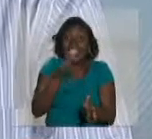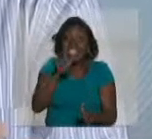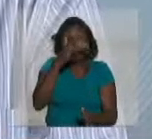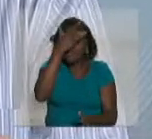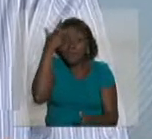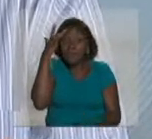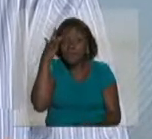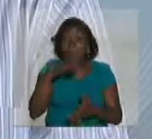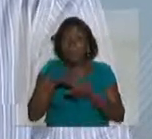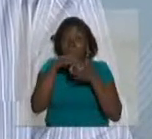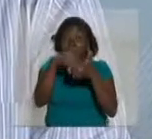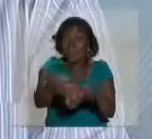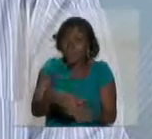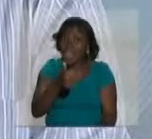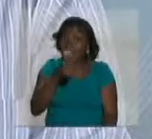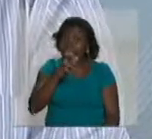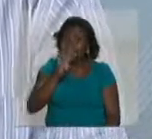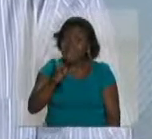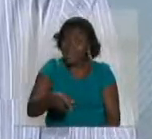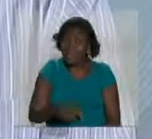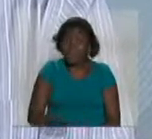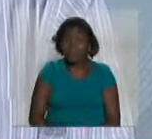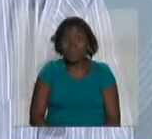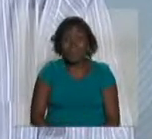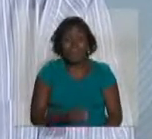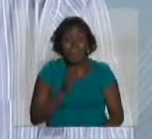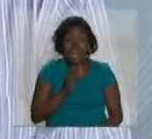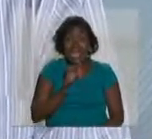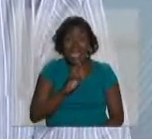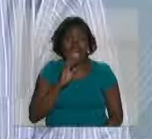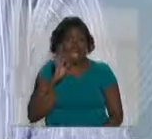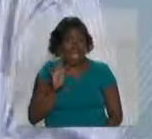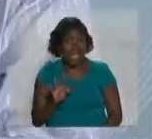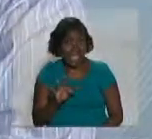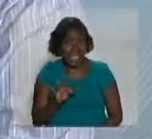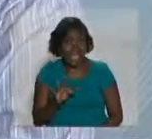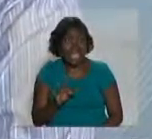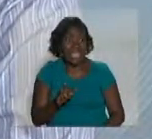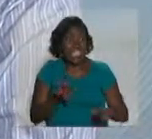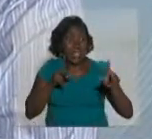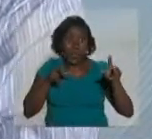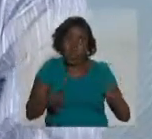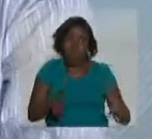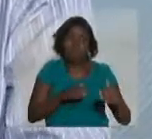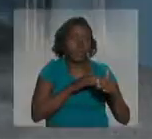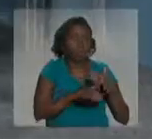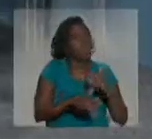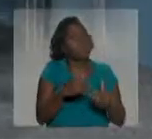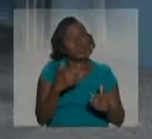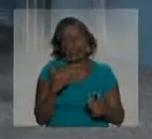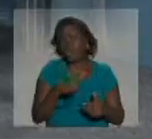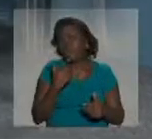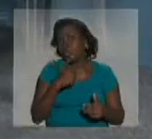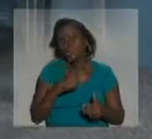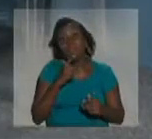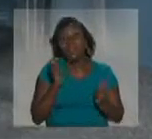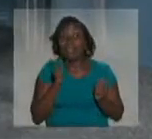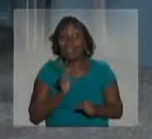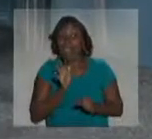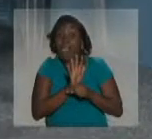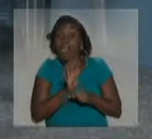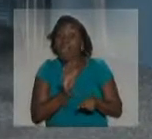Não tem como o BRT ter a função que o metrô tem. Mas pode ele pode dar um suporte,